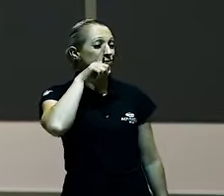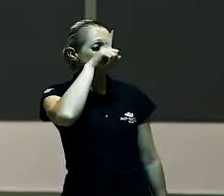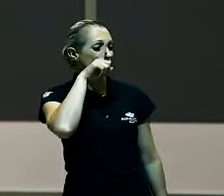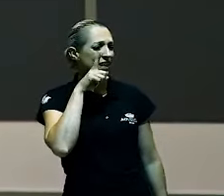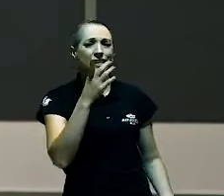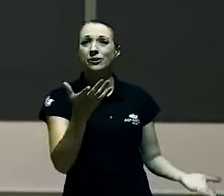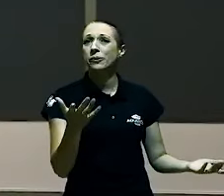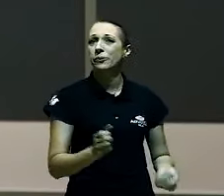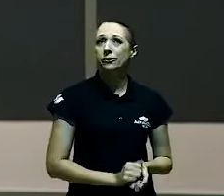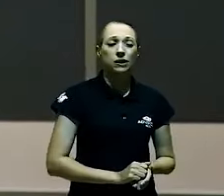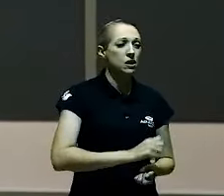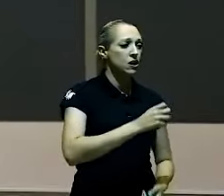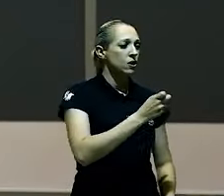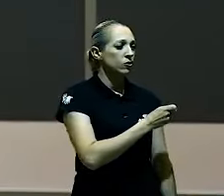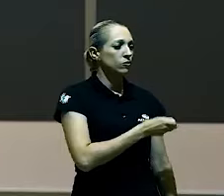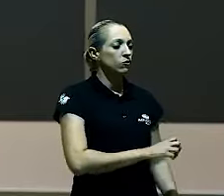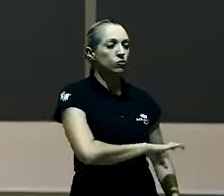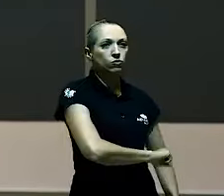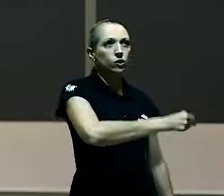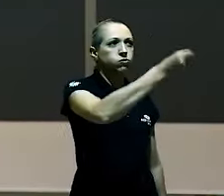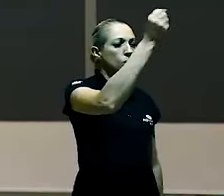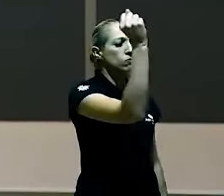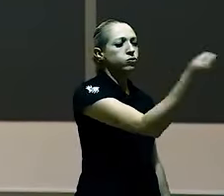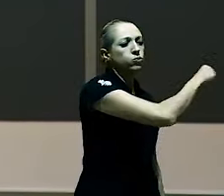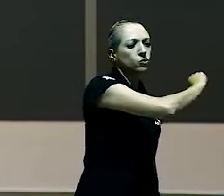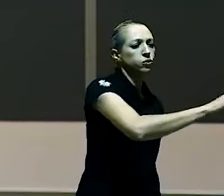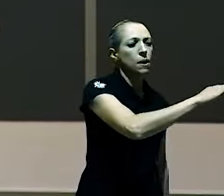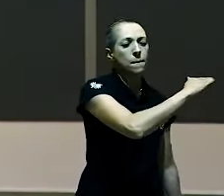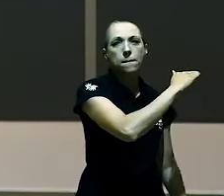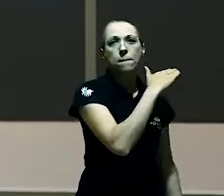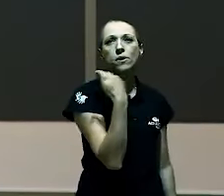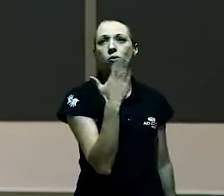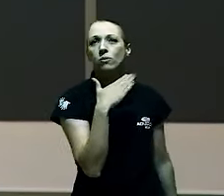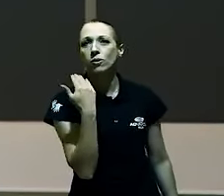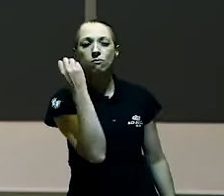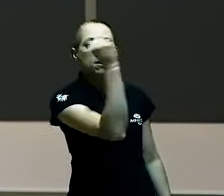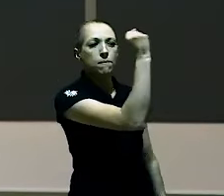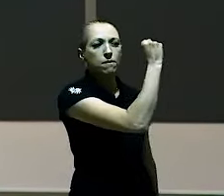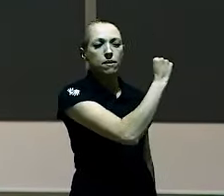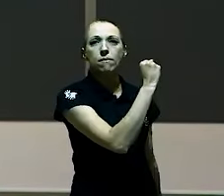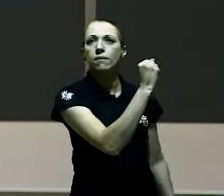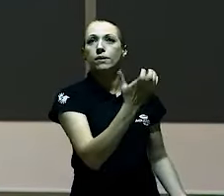Jonas discorda de Deus. Deus não deveria, para Jonas, ter misericórdia de Nínive.